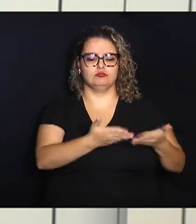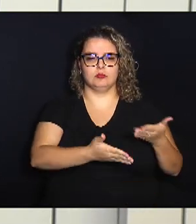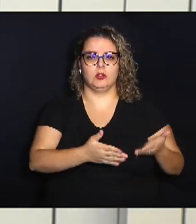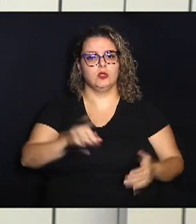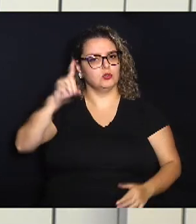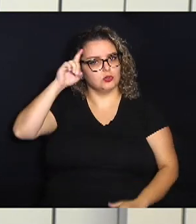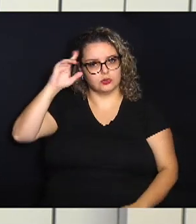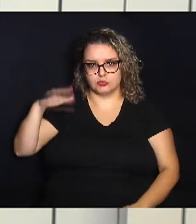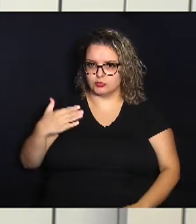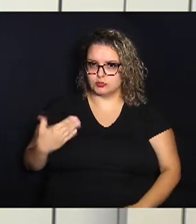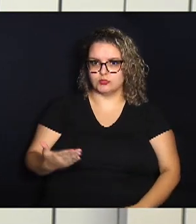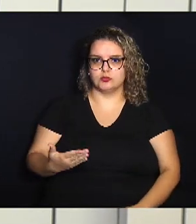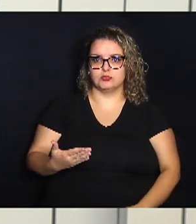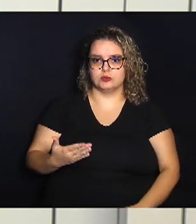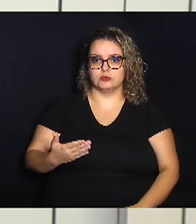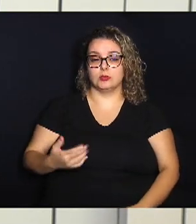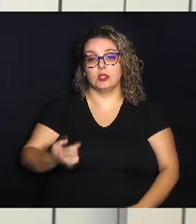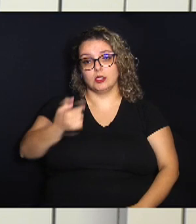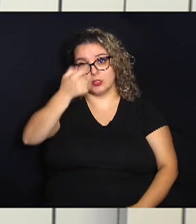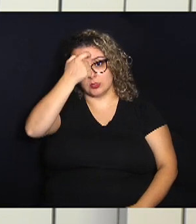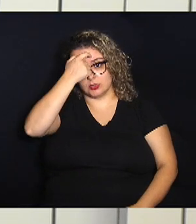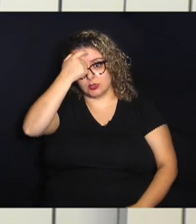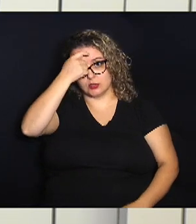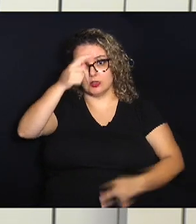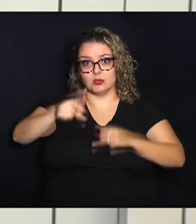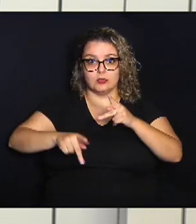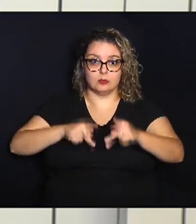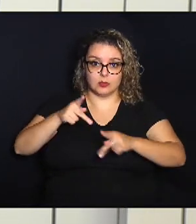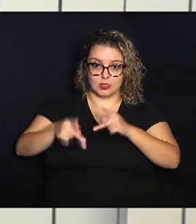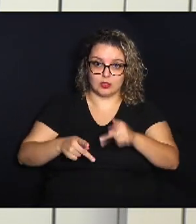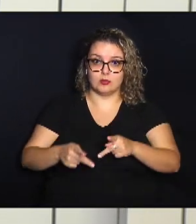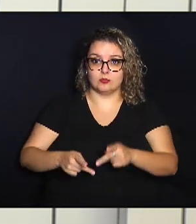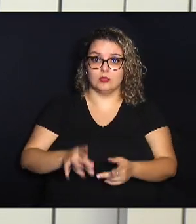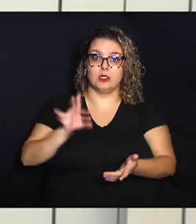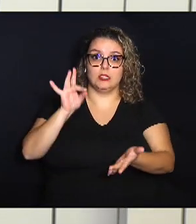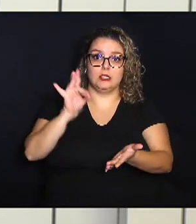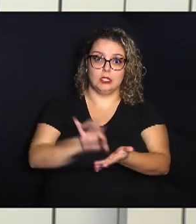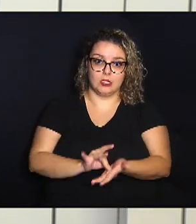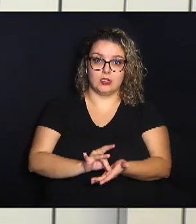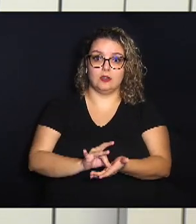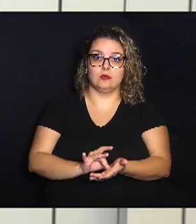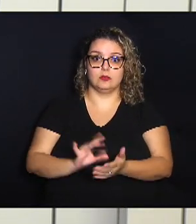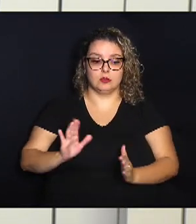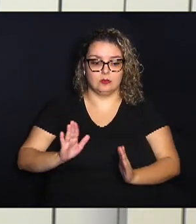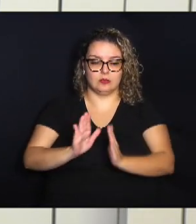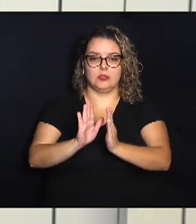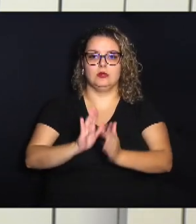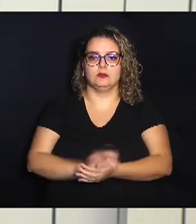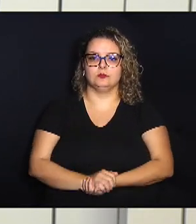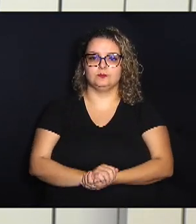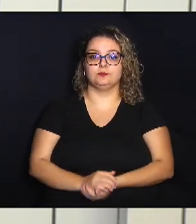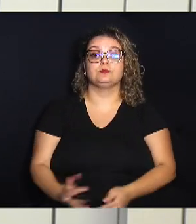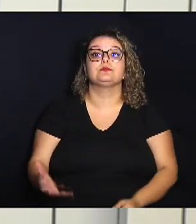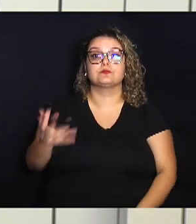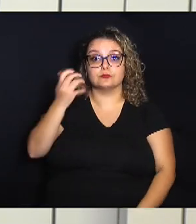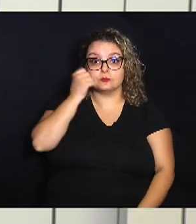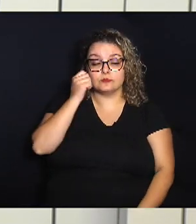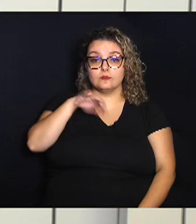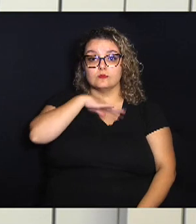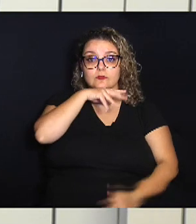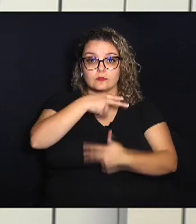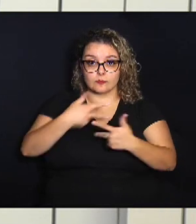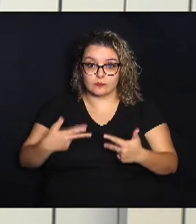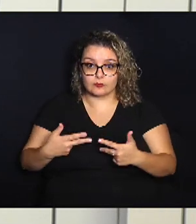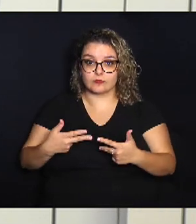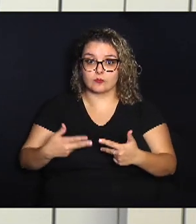dias e além de conscientizar a população da real situação que enfrentam. O Adote um Bichinho do nosso quadro